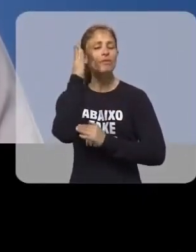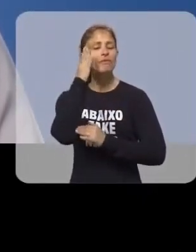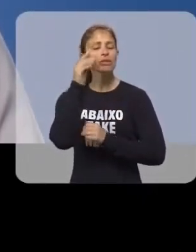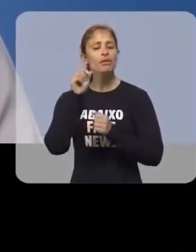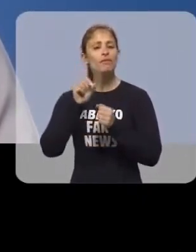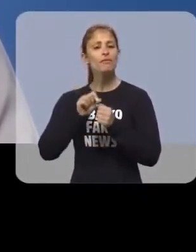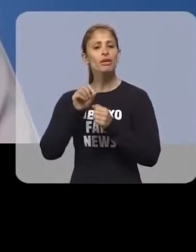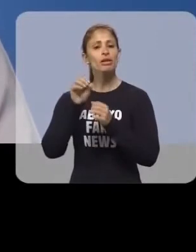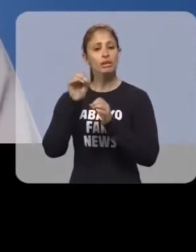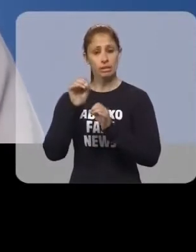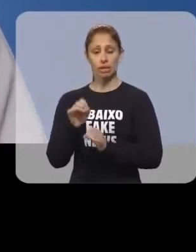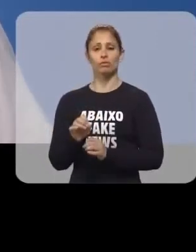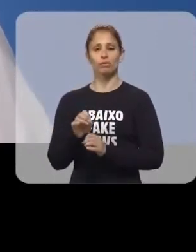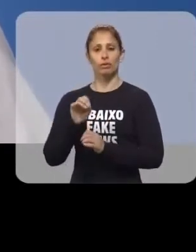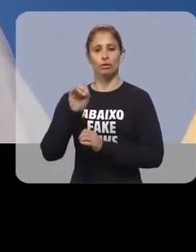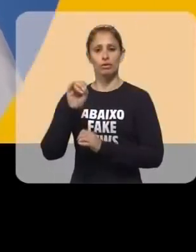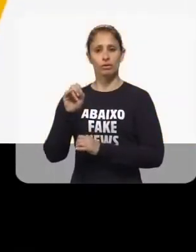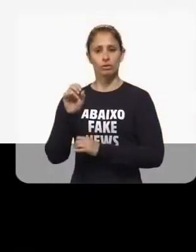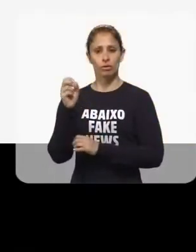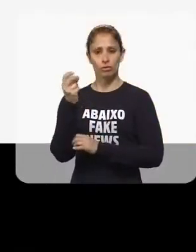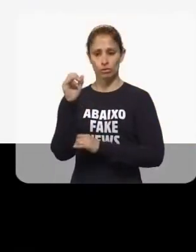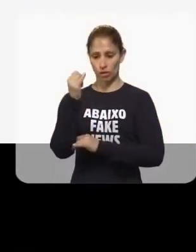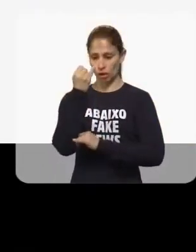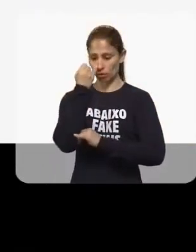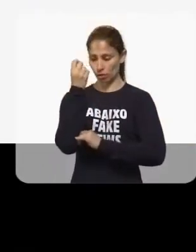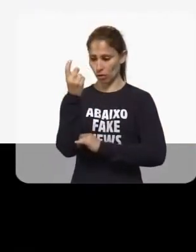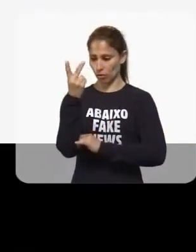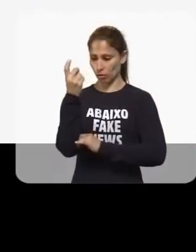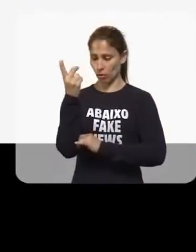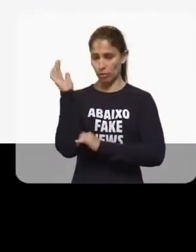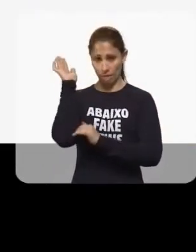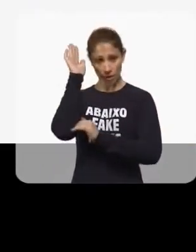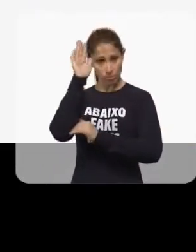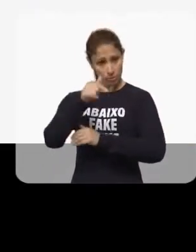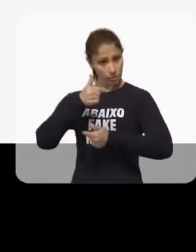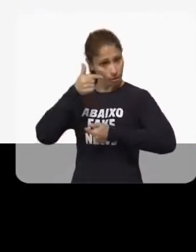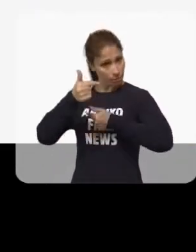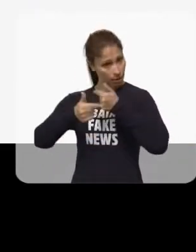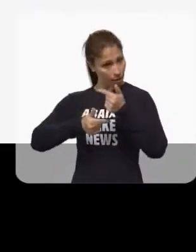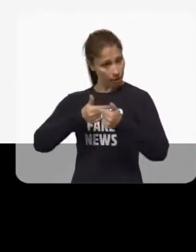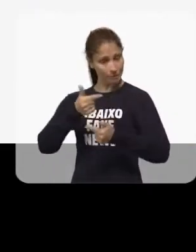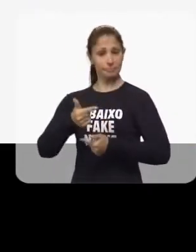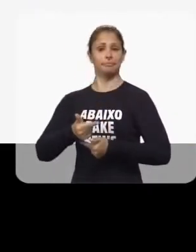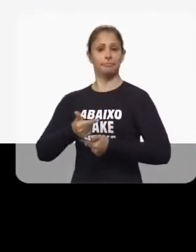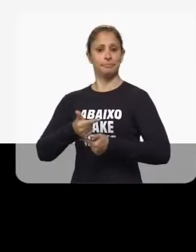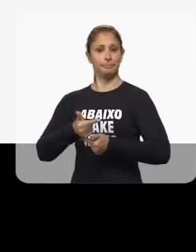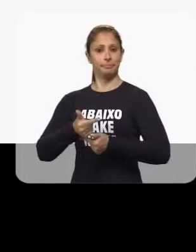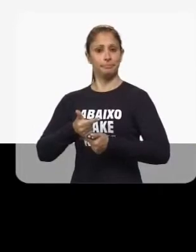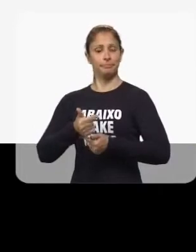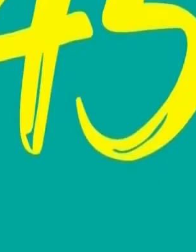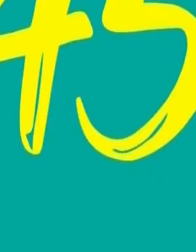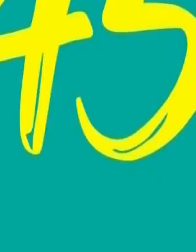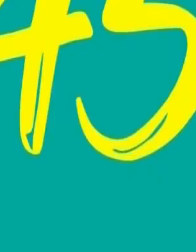sei fazer porque já fiz e deu certo. Jairo Jorge é Puzzi, vamos trabalhar.